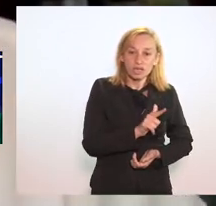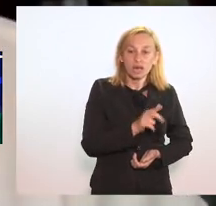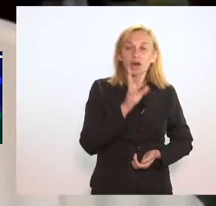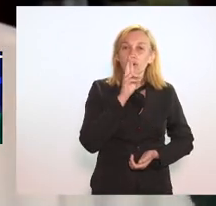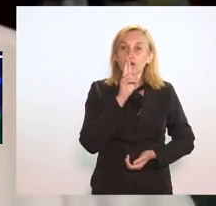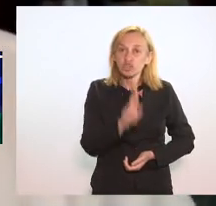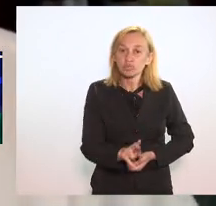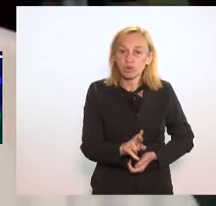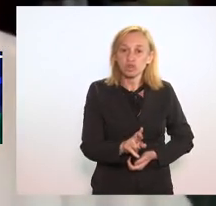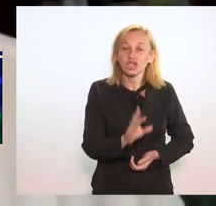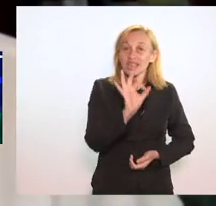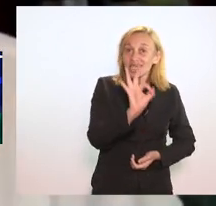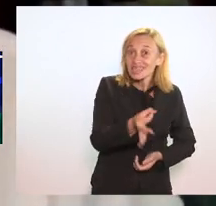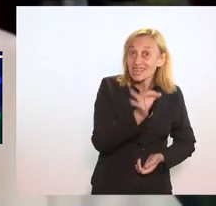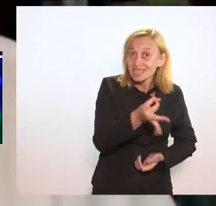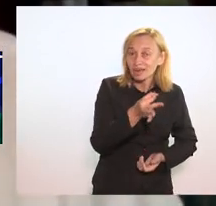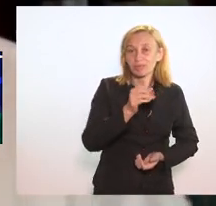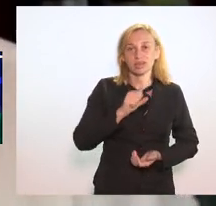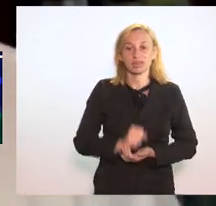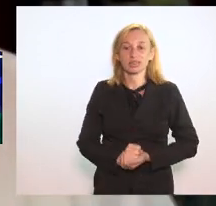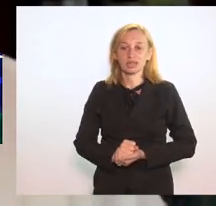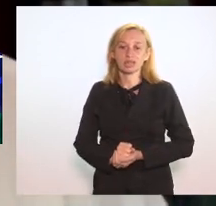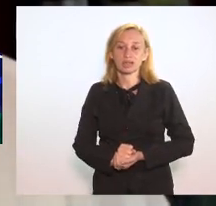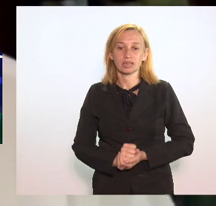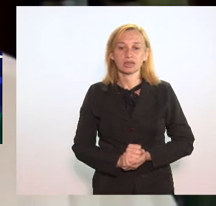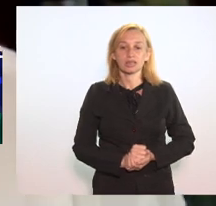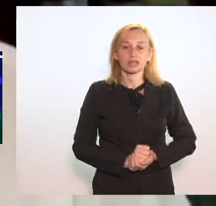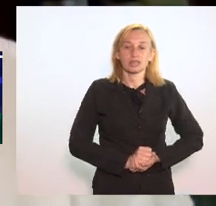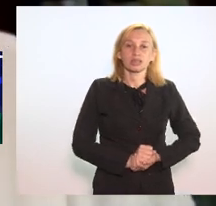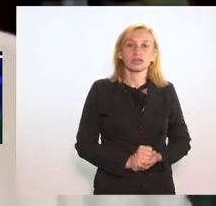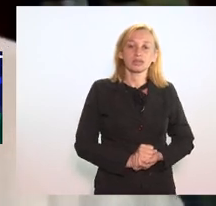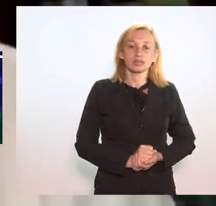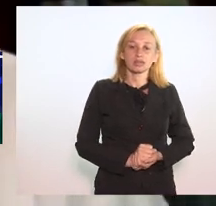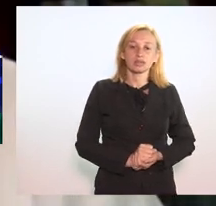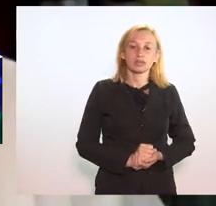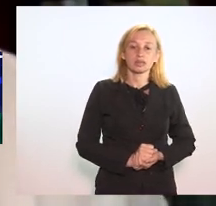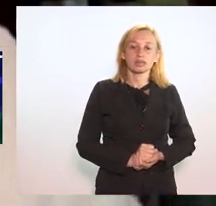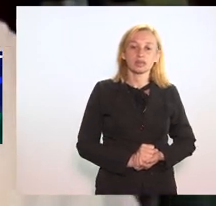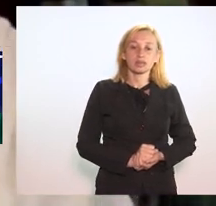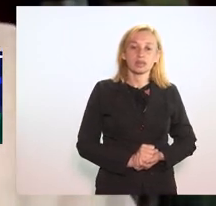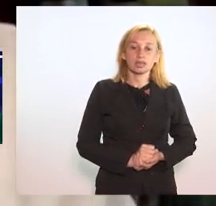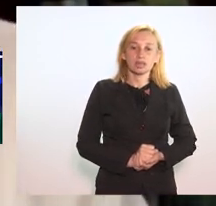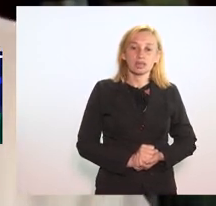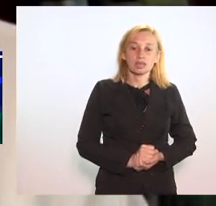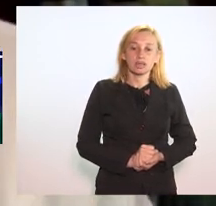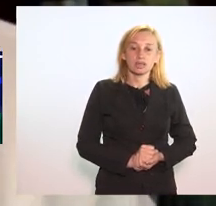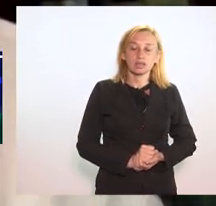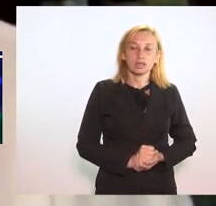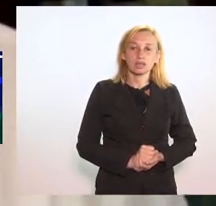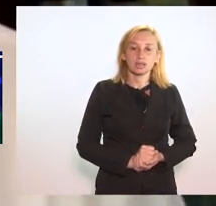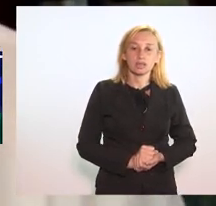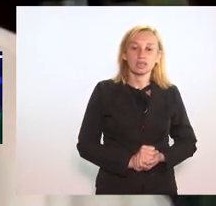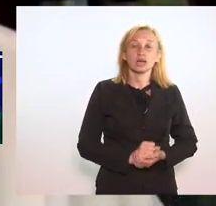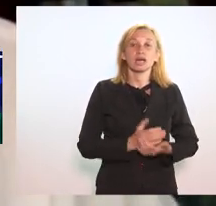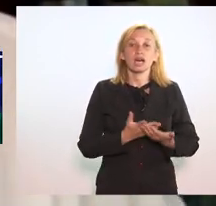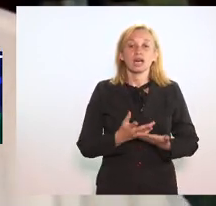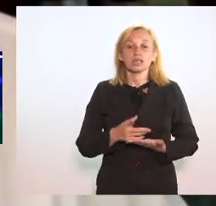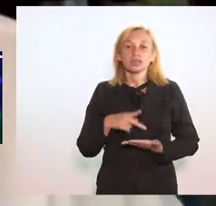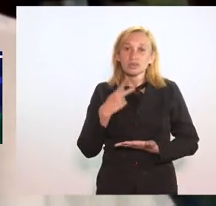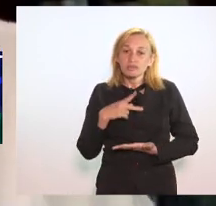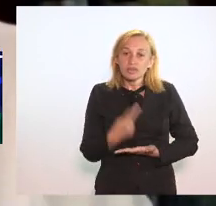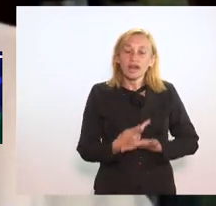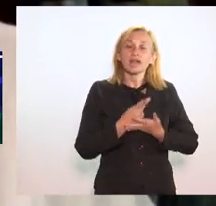resposta que realmente seja efetiva tudo isso e é lógico que da nossa abordagem